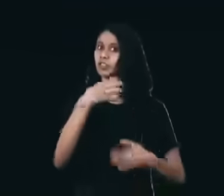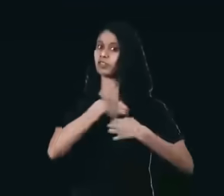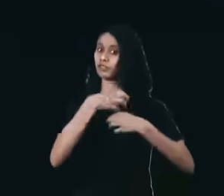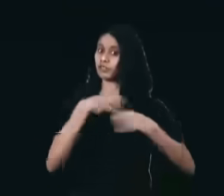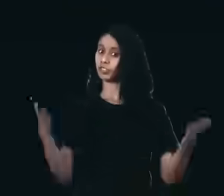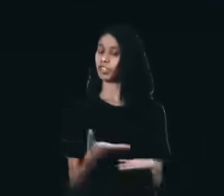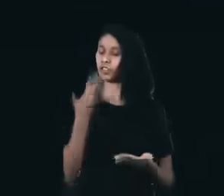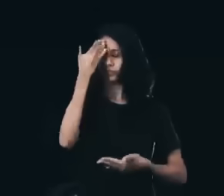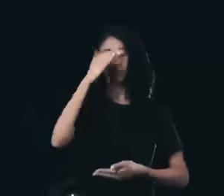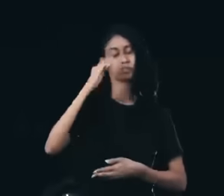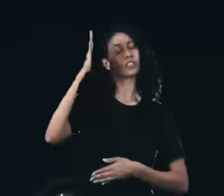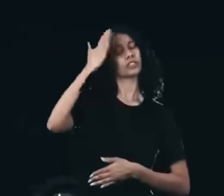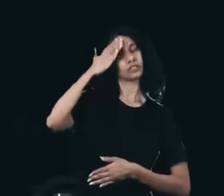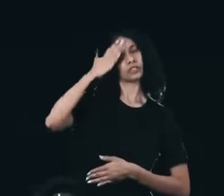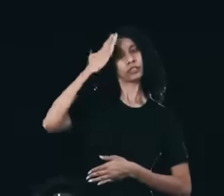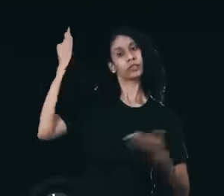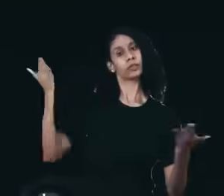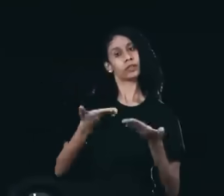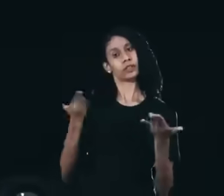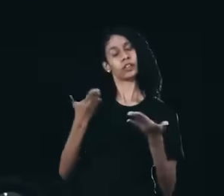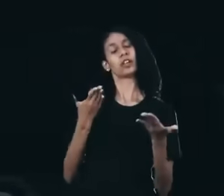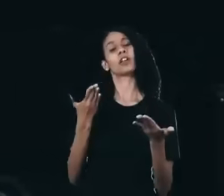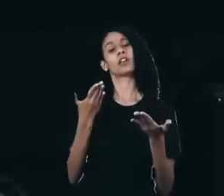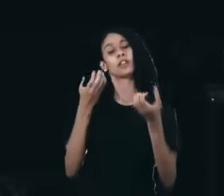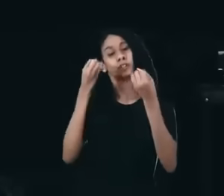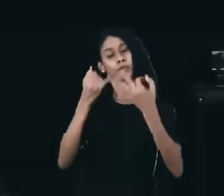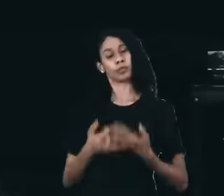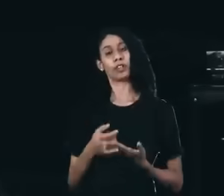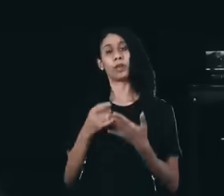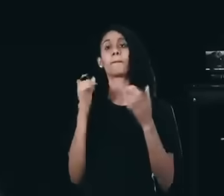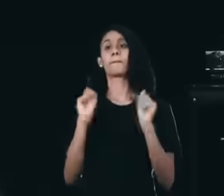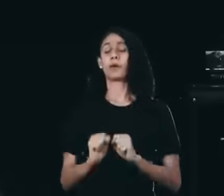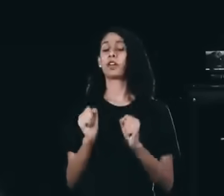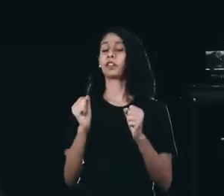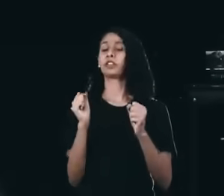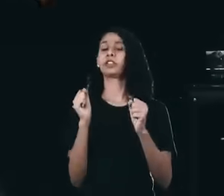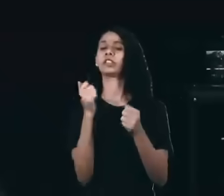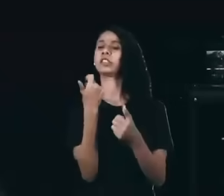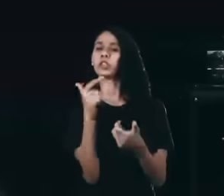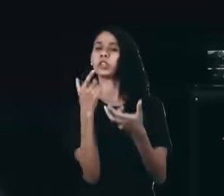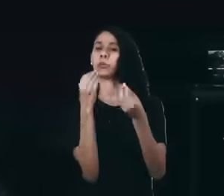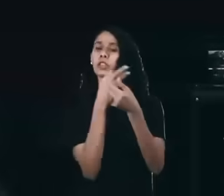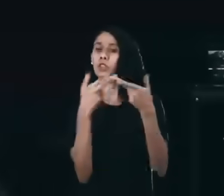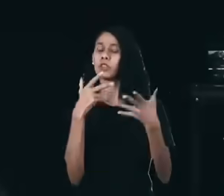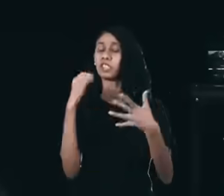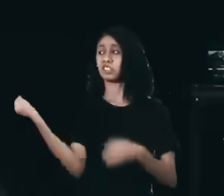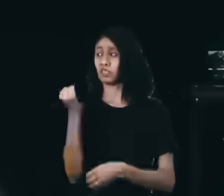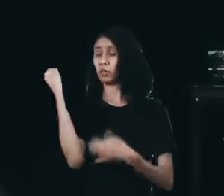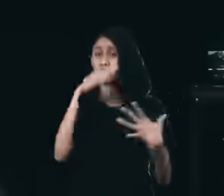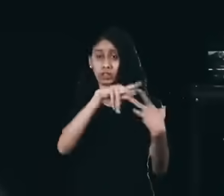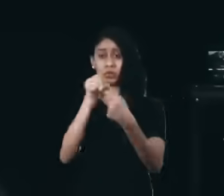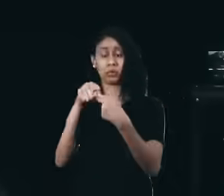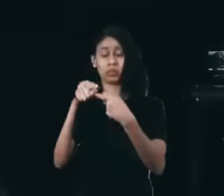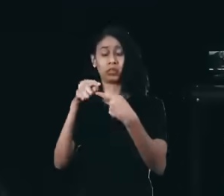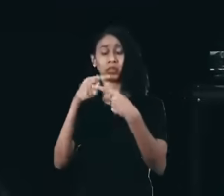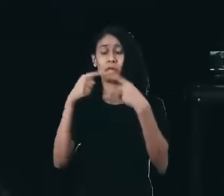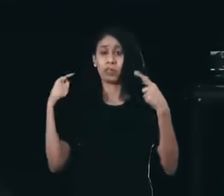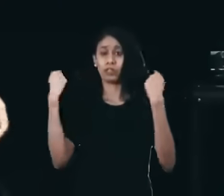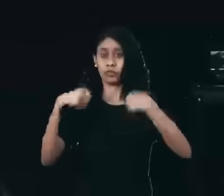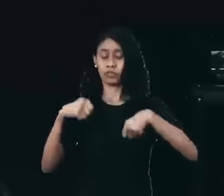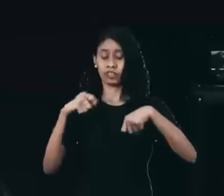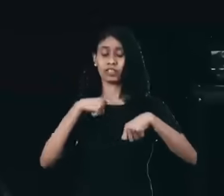está entendendo o que eu vim falar aqui para você. Você pode não ter muitas coisas que para o mundo são importantes, mas se tem uma coisa que você precisa ter, é